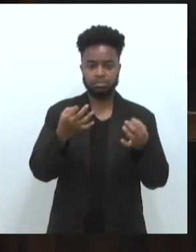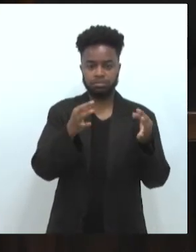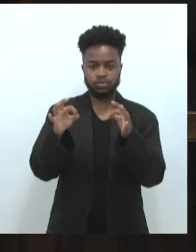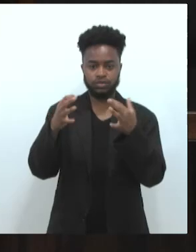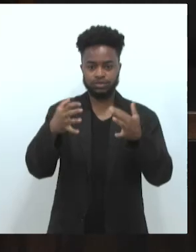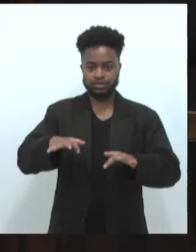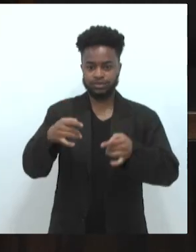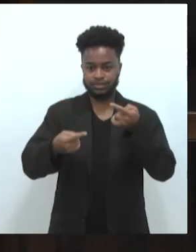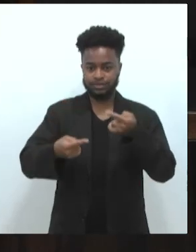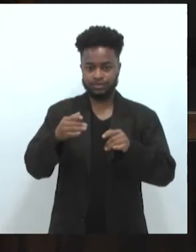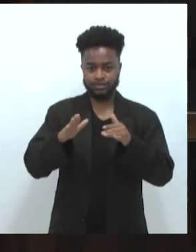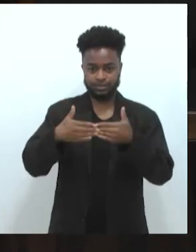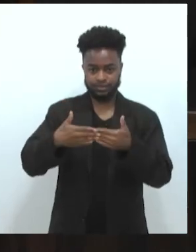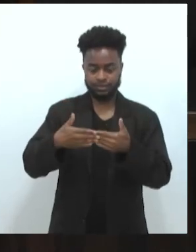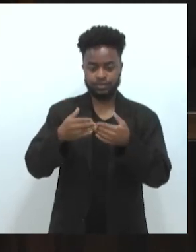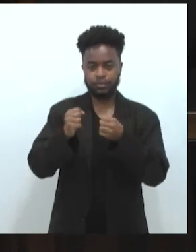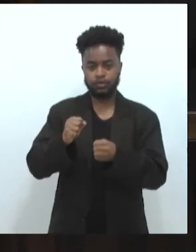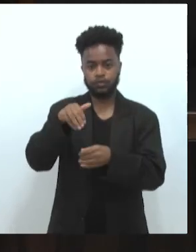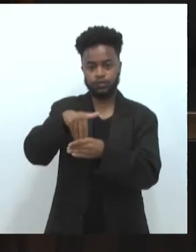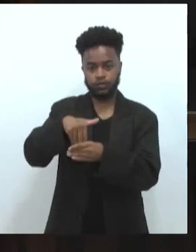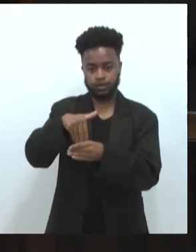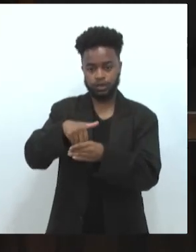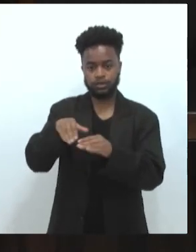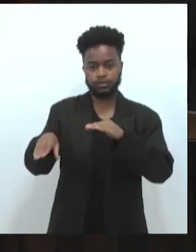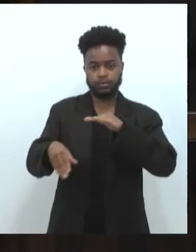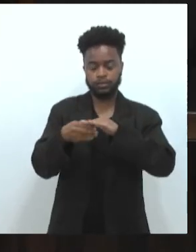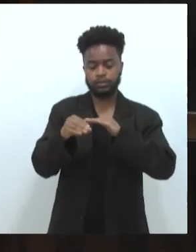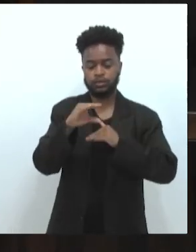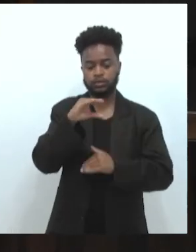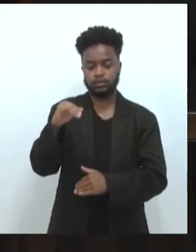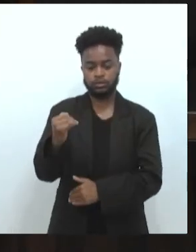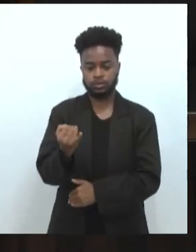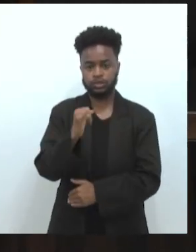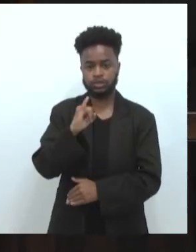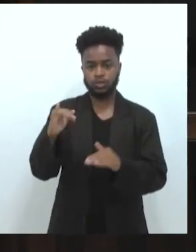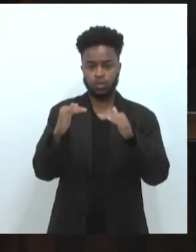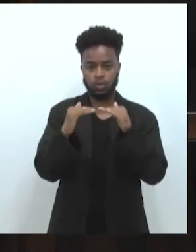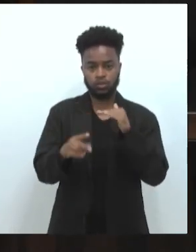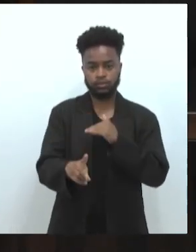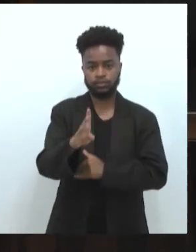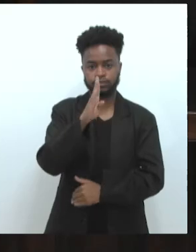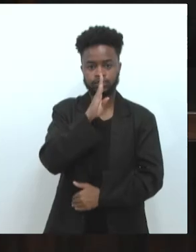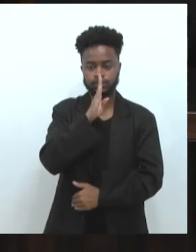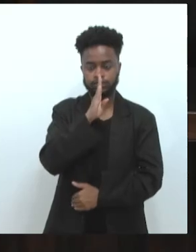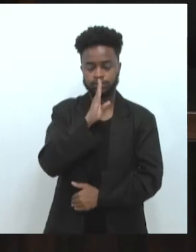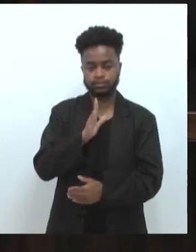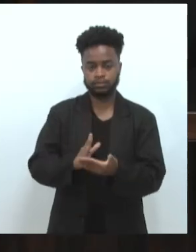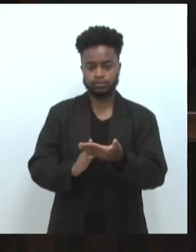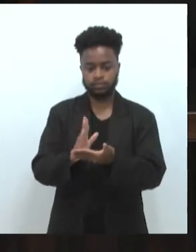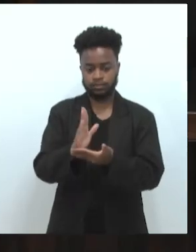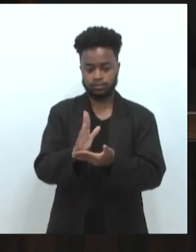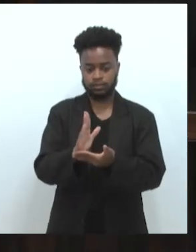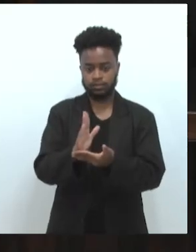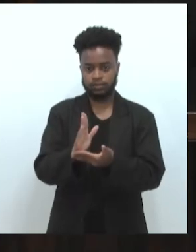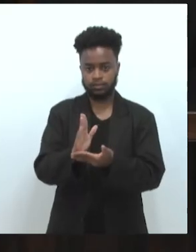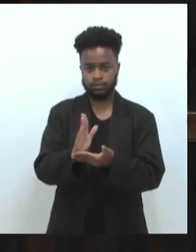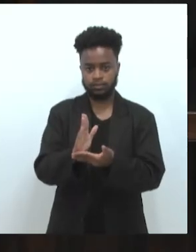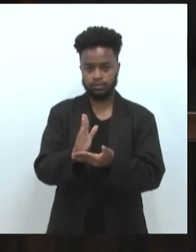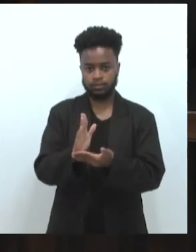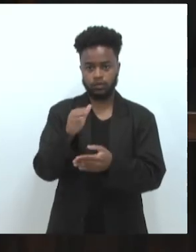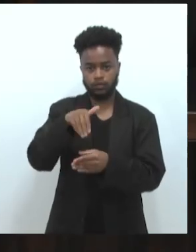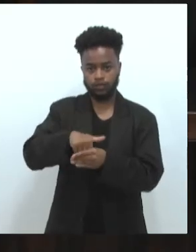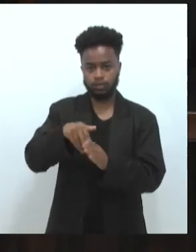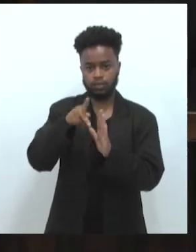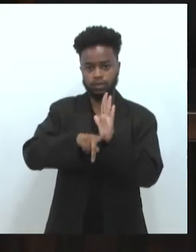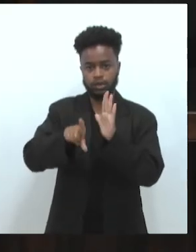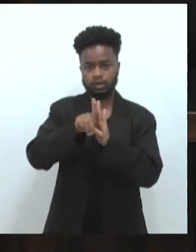encerrada a discussão, em votação as emendas da CCJ. Os senhores que aprovam, permaneçam como estão. Aprovado. Em votação, o